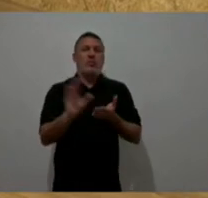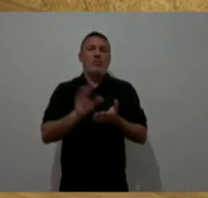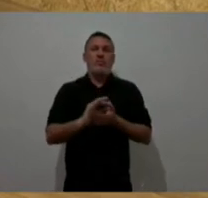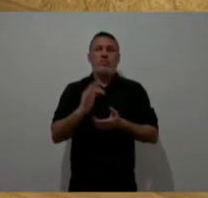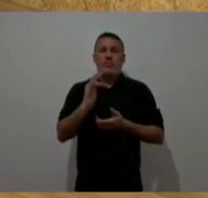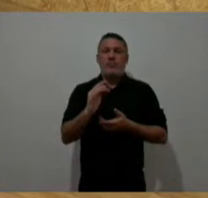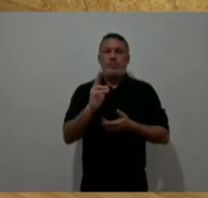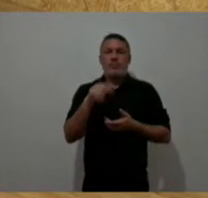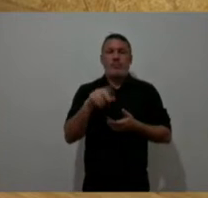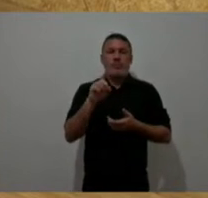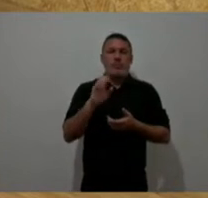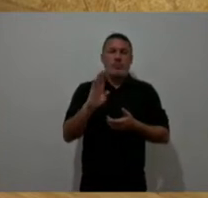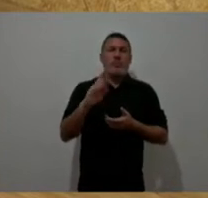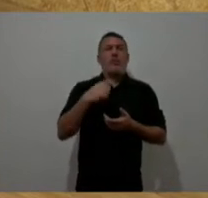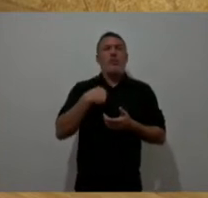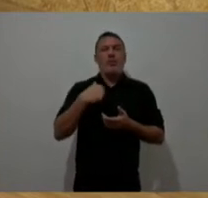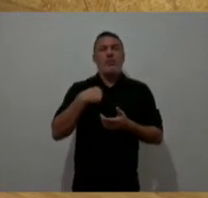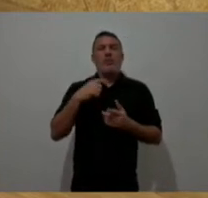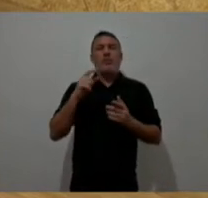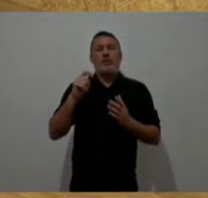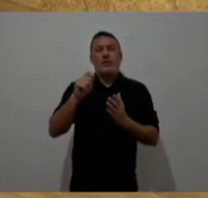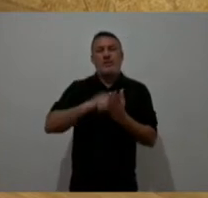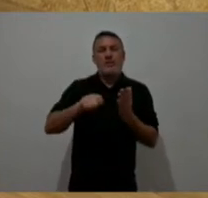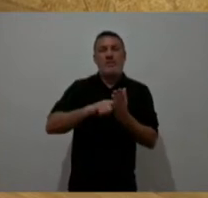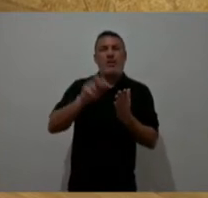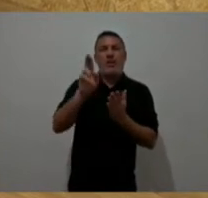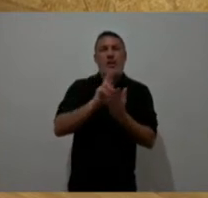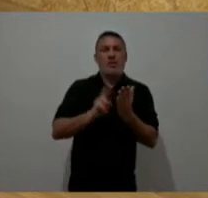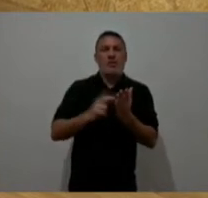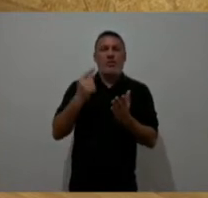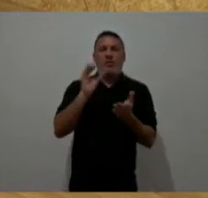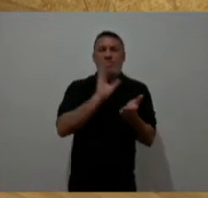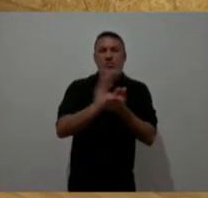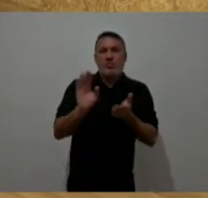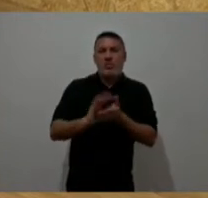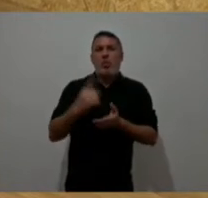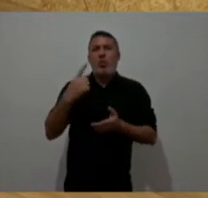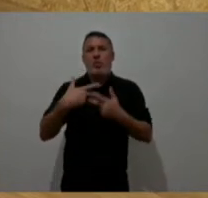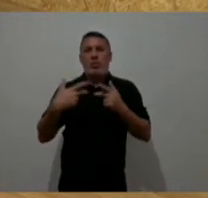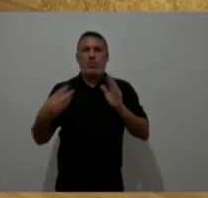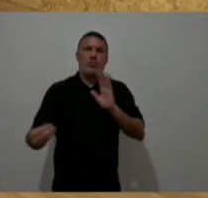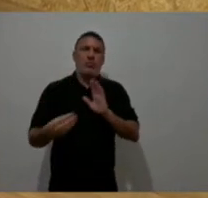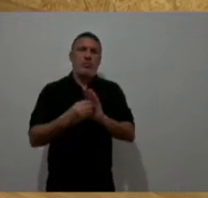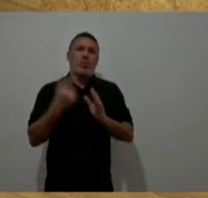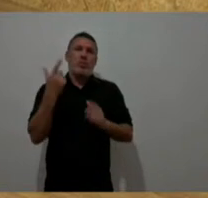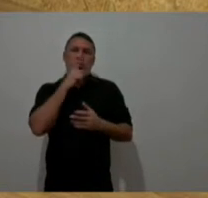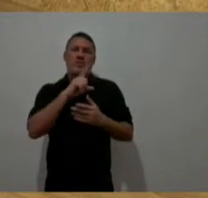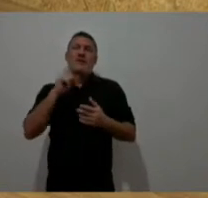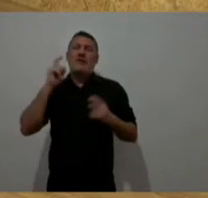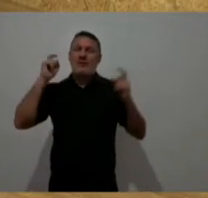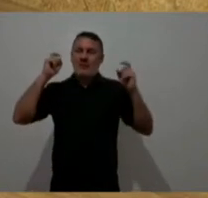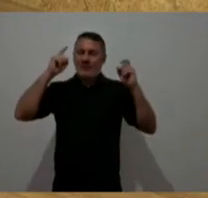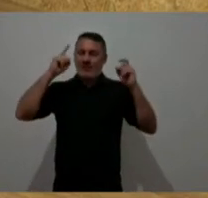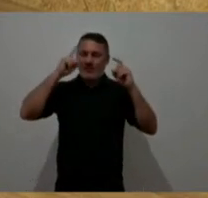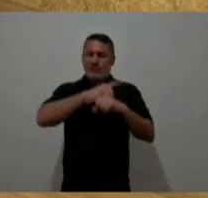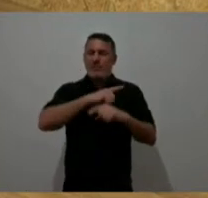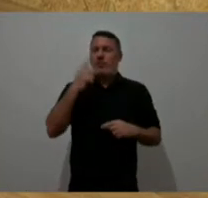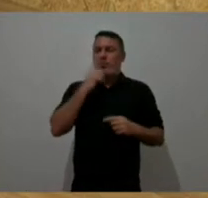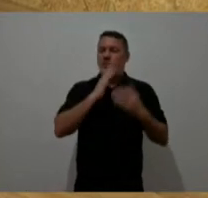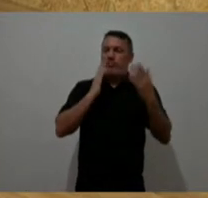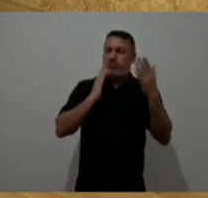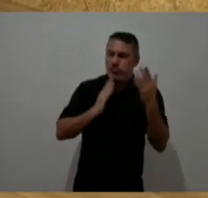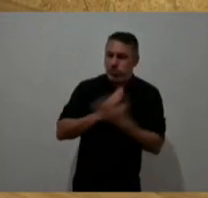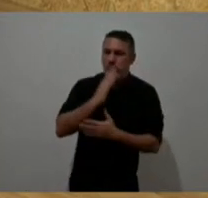da regulamentação do novo Fundeb. Uma das coisas que a gente conseguiu colocar lá com muita dificuldade, mas conseguimos, é que